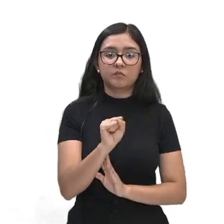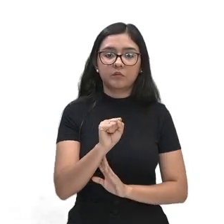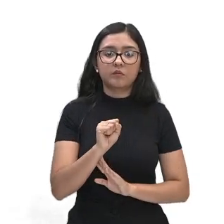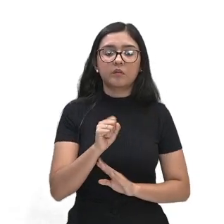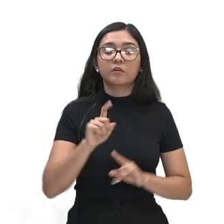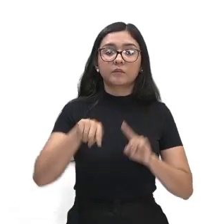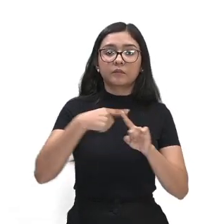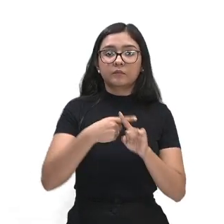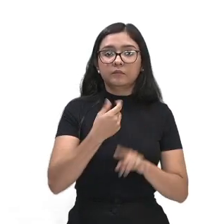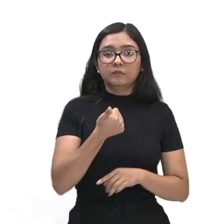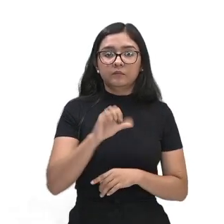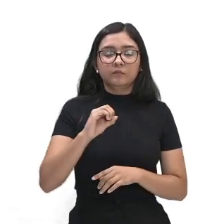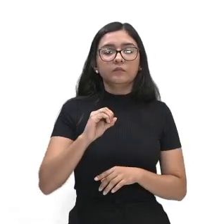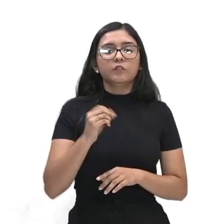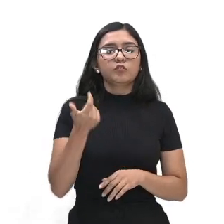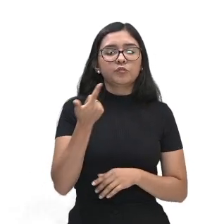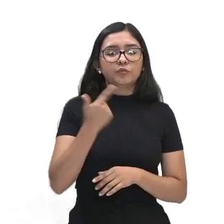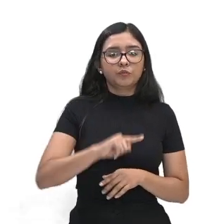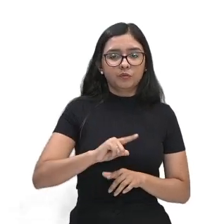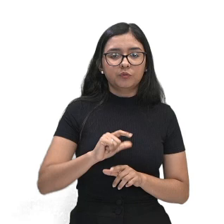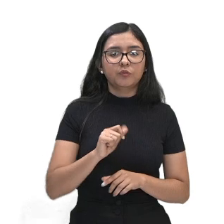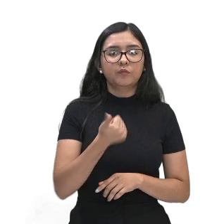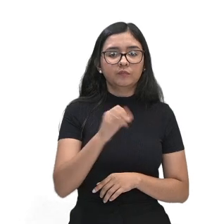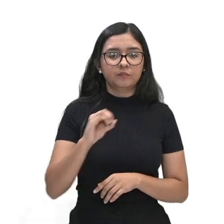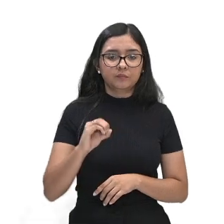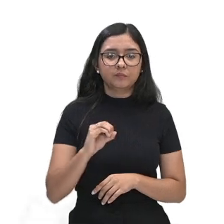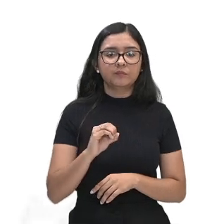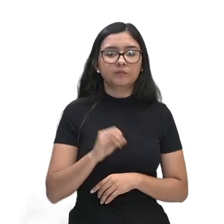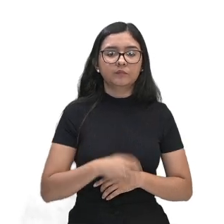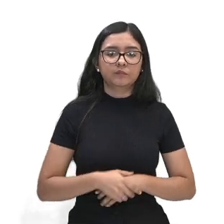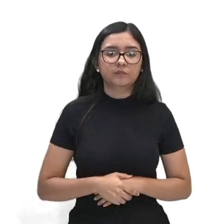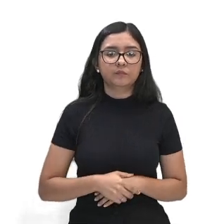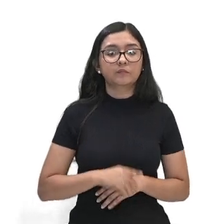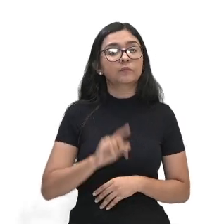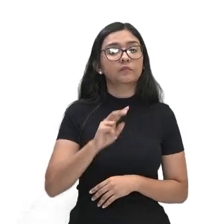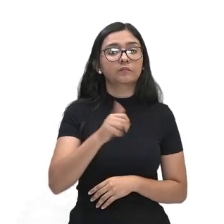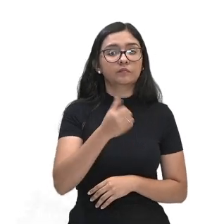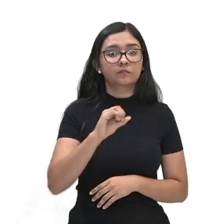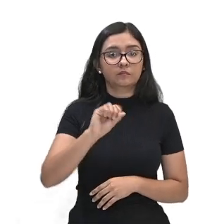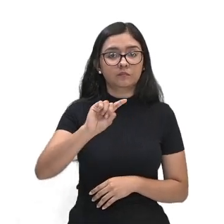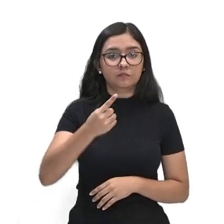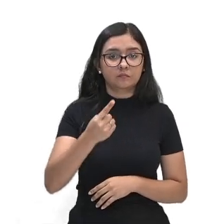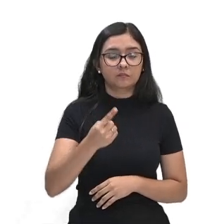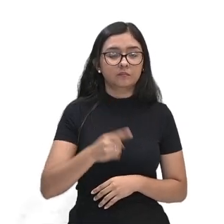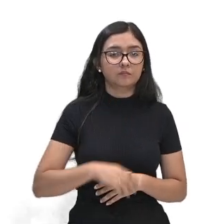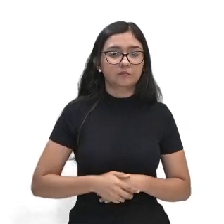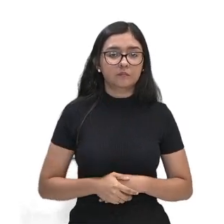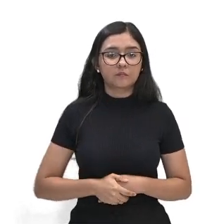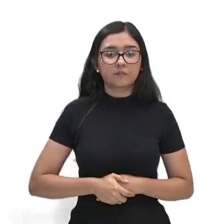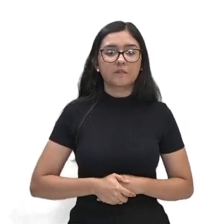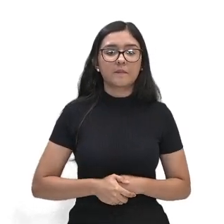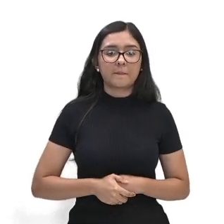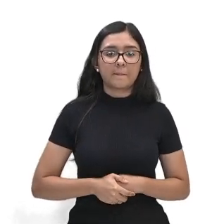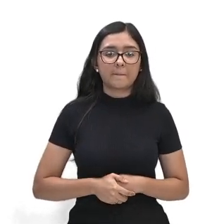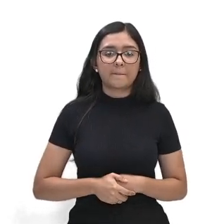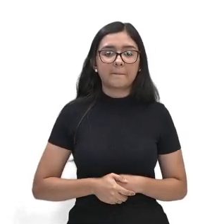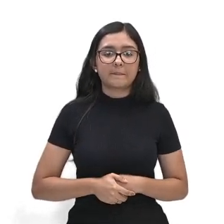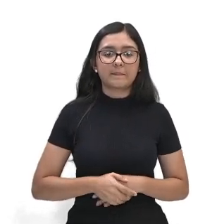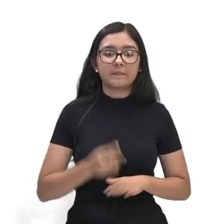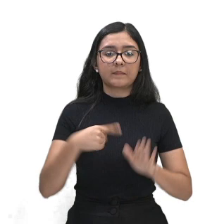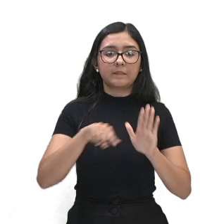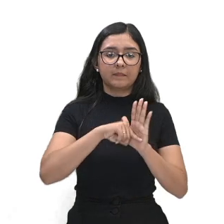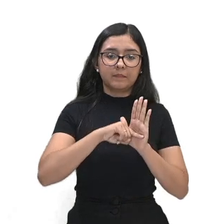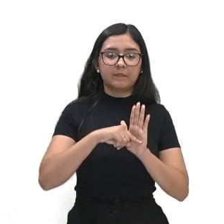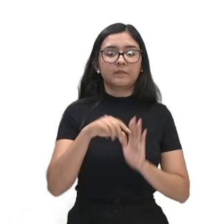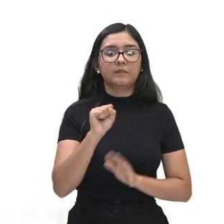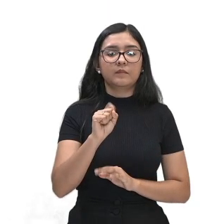10, repete a base, soma os expoentes, 10 elevado a 1. E aí eu fico com menos 8 vezes